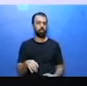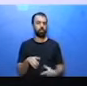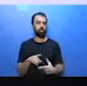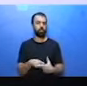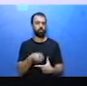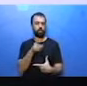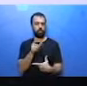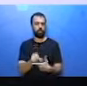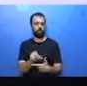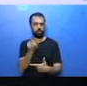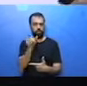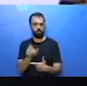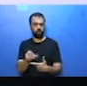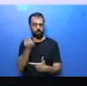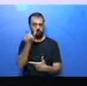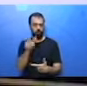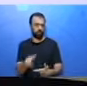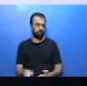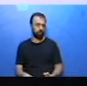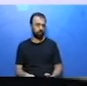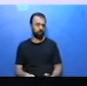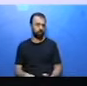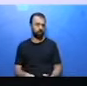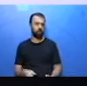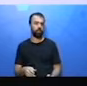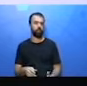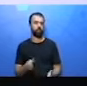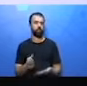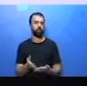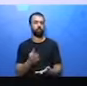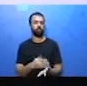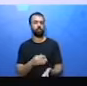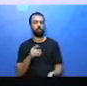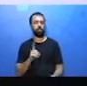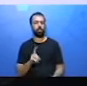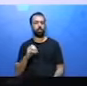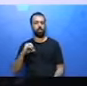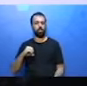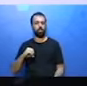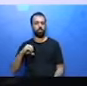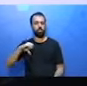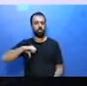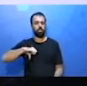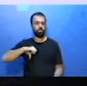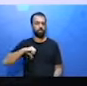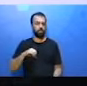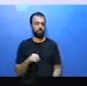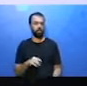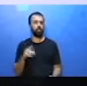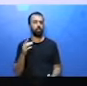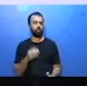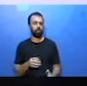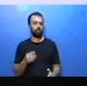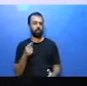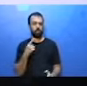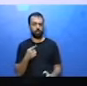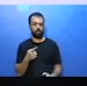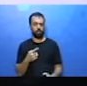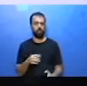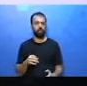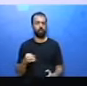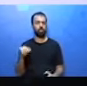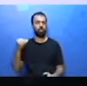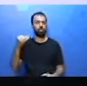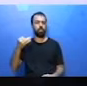que está com uma pessoa contemplada na página 109 nós vamos abordar alguns conceitos da aula